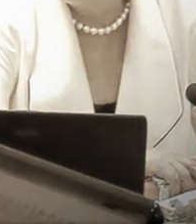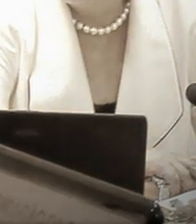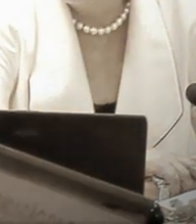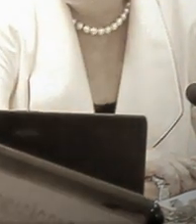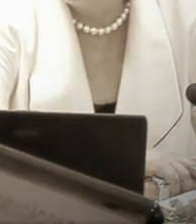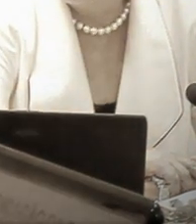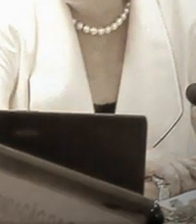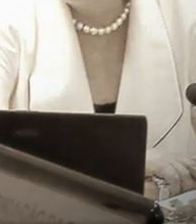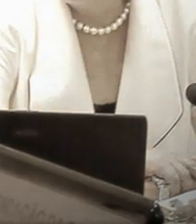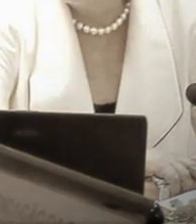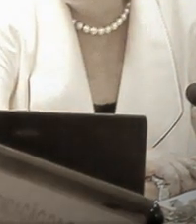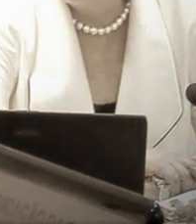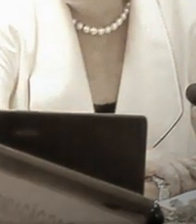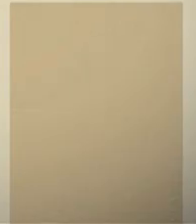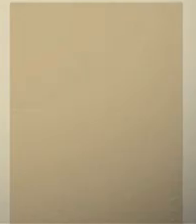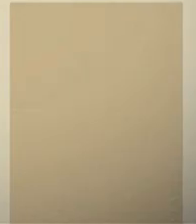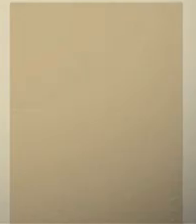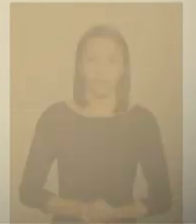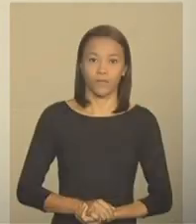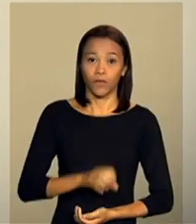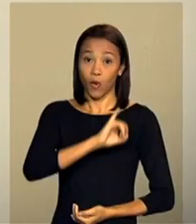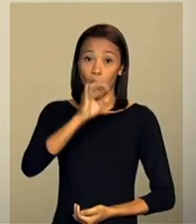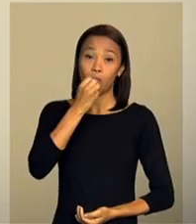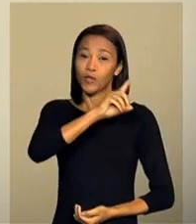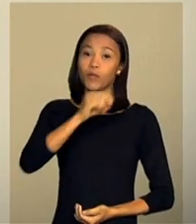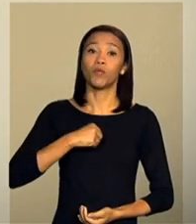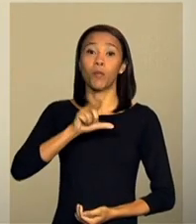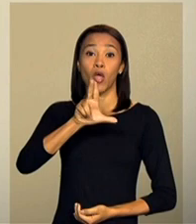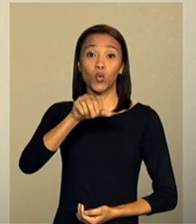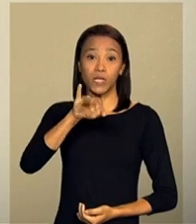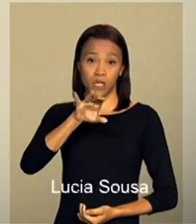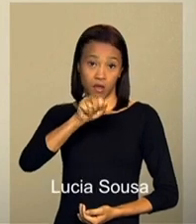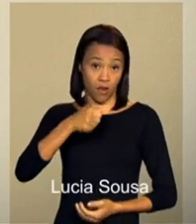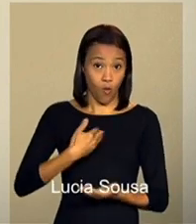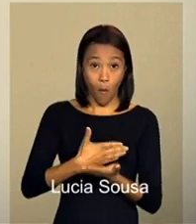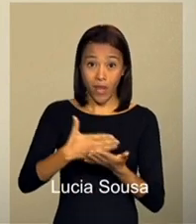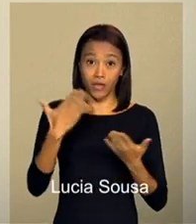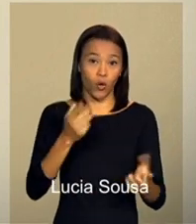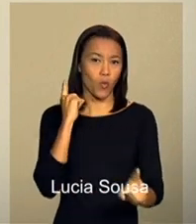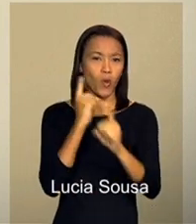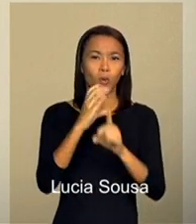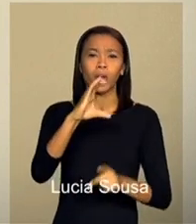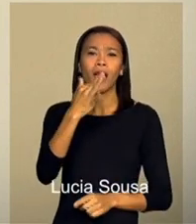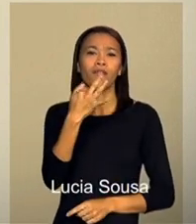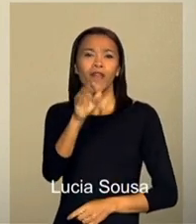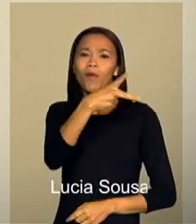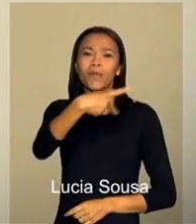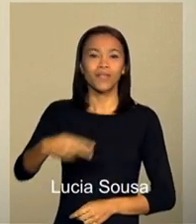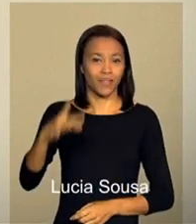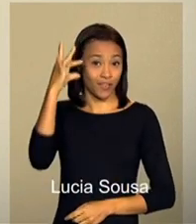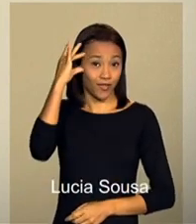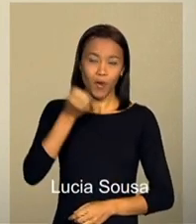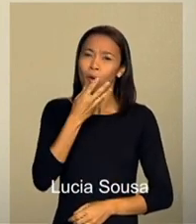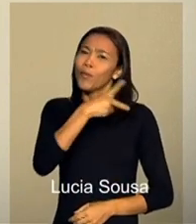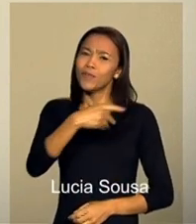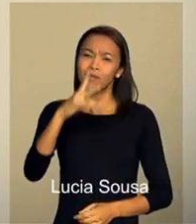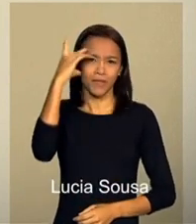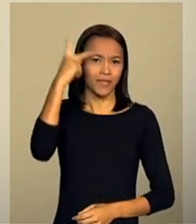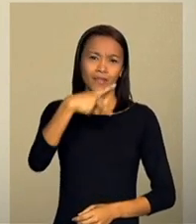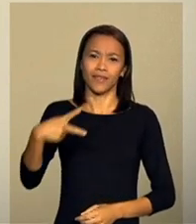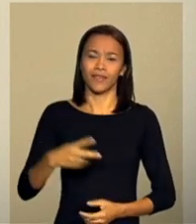café com a Presidenta Olá bom dia eu sou Luciano Seixas e começa agora mais um café com a presidenta Dilma Bom dia